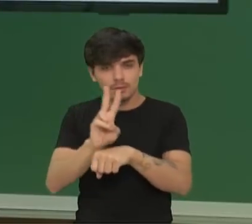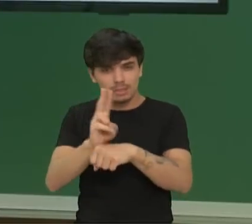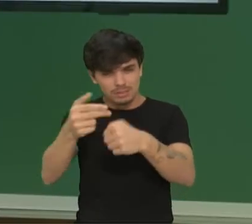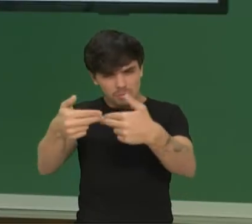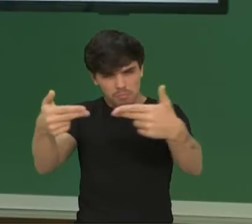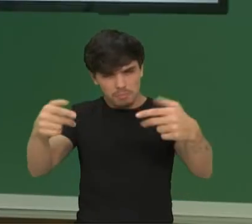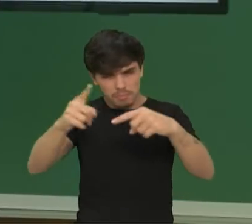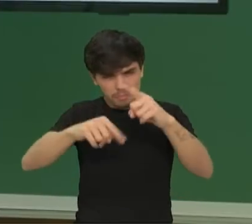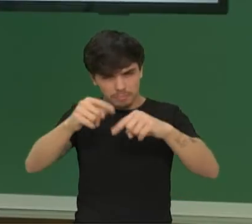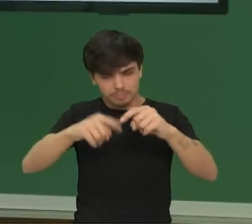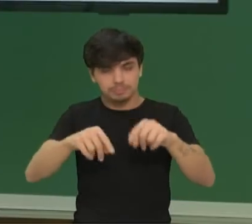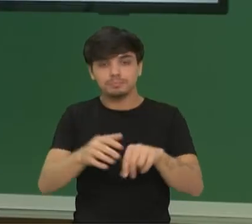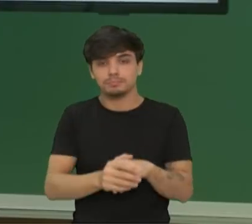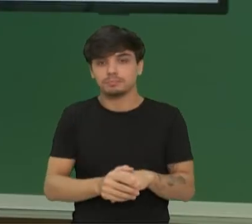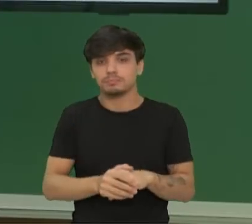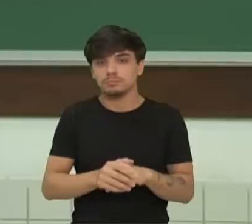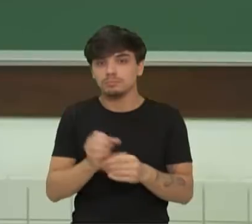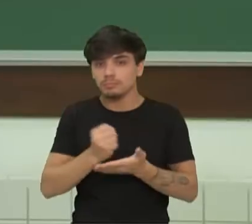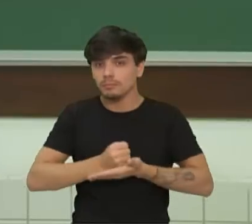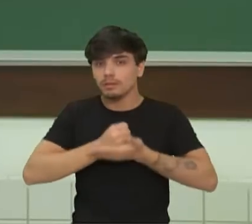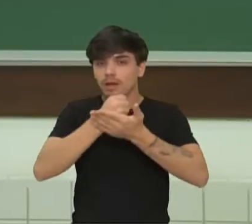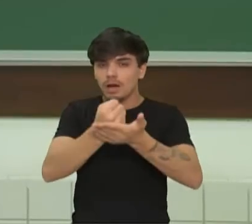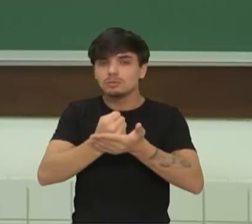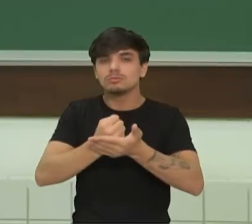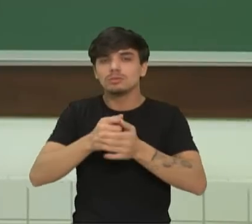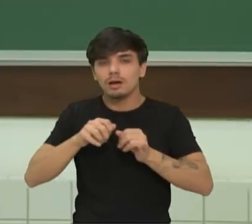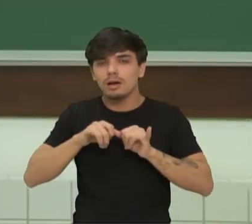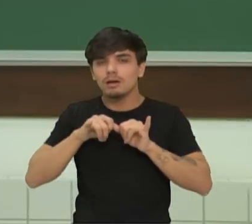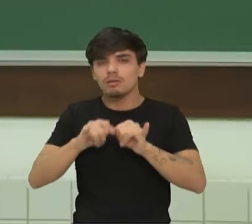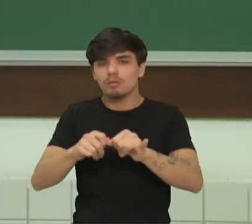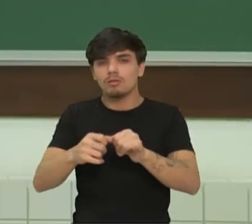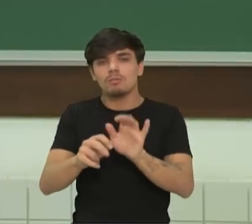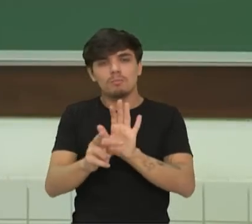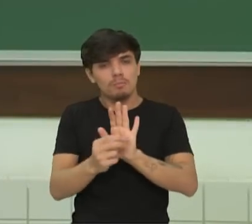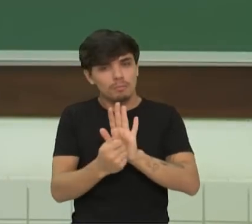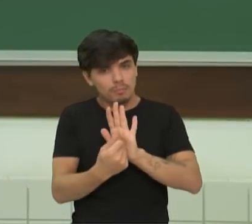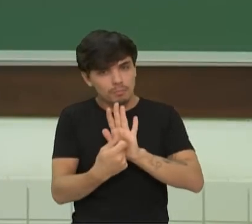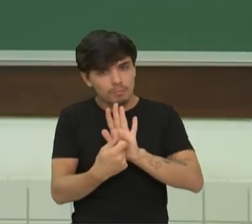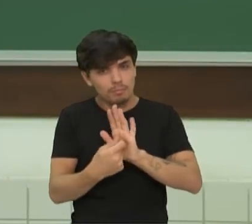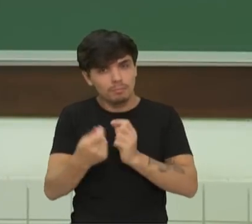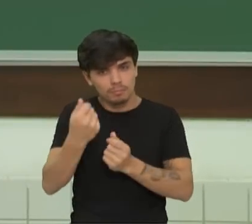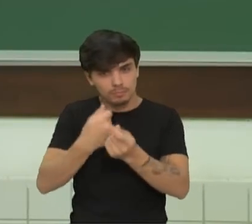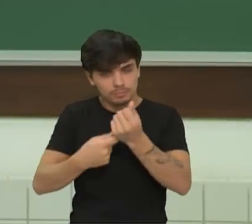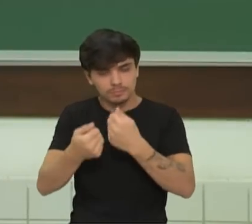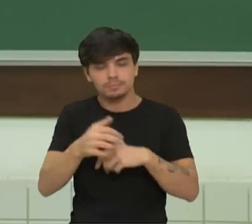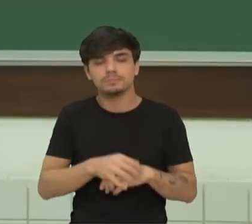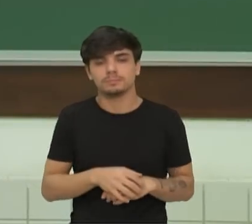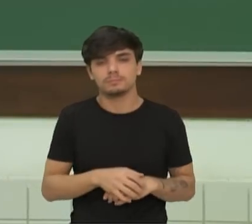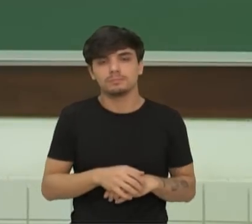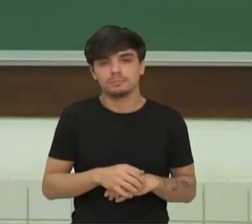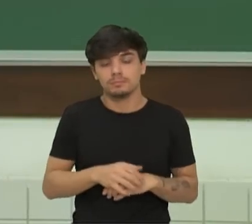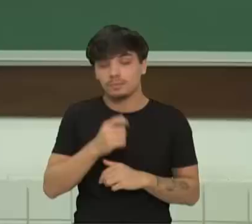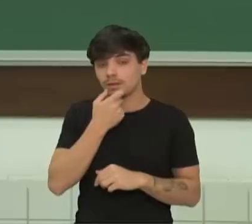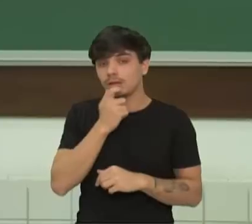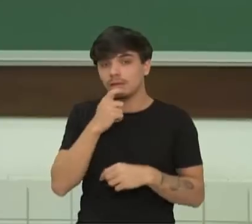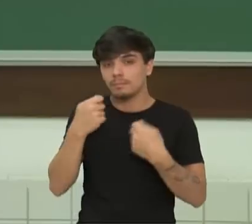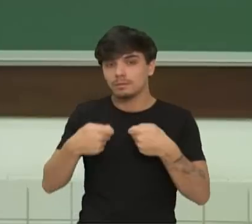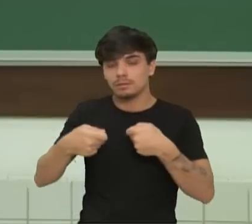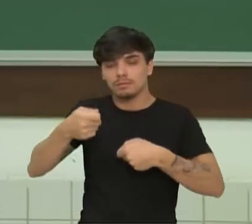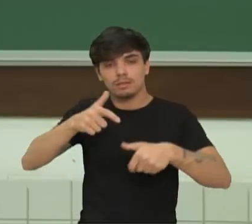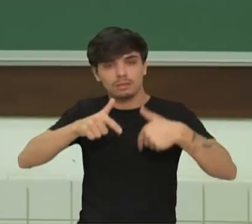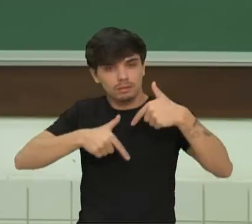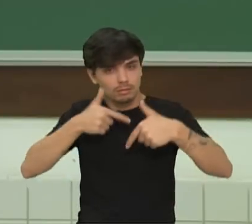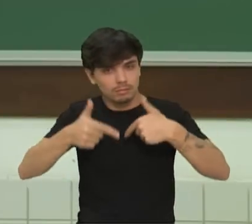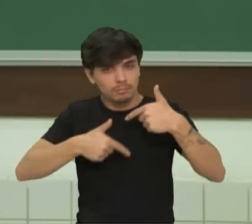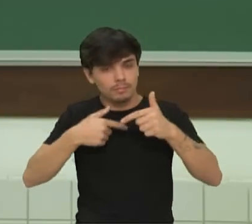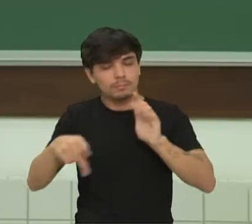da burguesia mercantil. A Inglaterra também, ela tinha que trabalhar com o seu produto nacional, ela